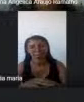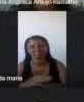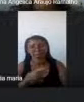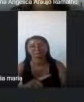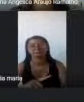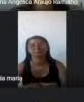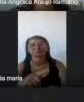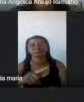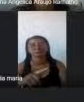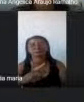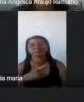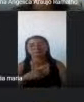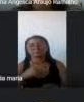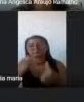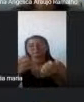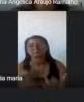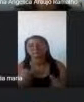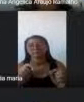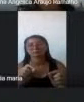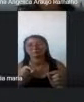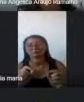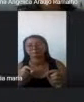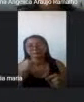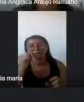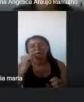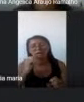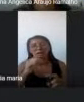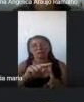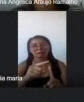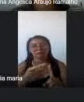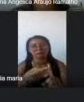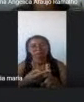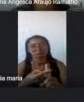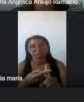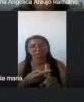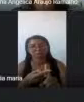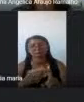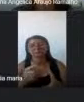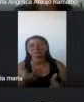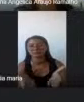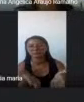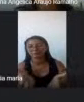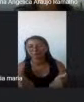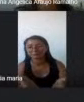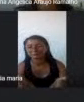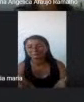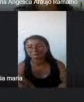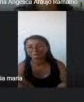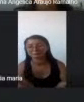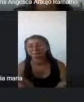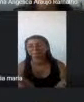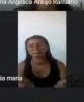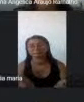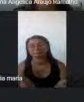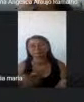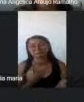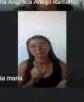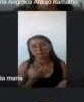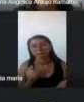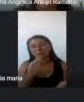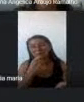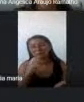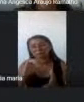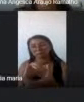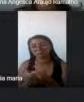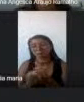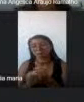epidemiologia, né, que diz que a gestante sendo tratada adequadamente, mesmo que o parceiro não tenha sido tratado ou não tenha